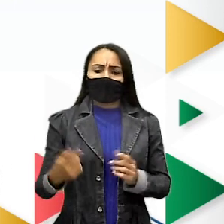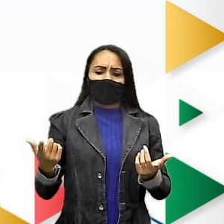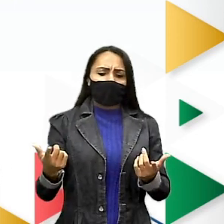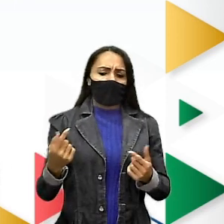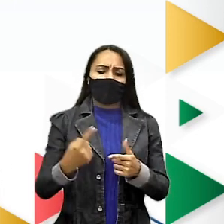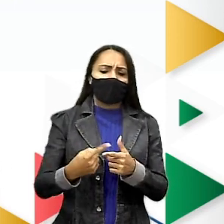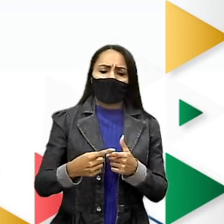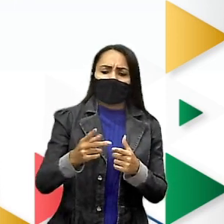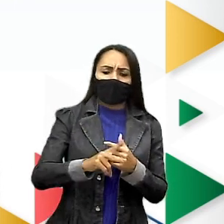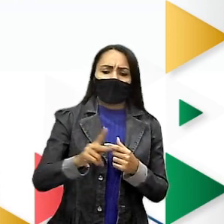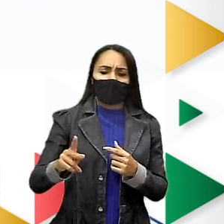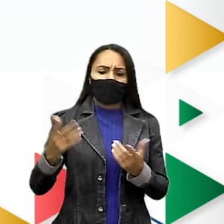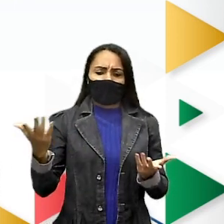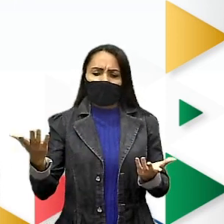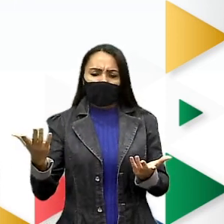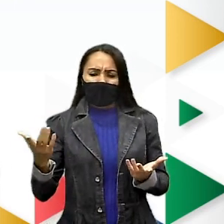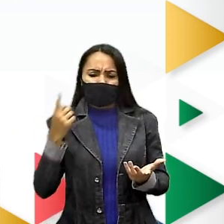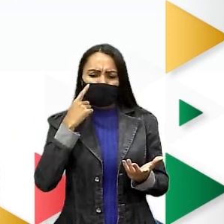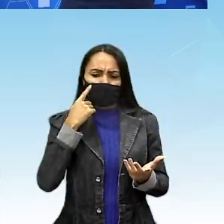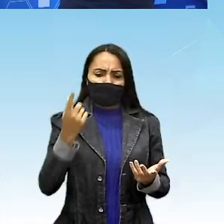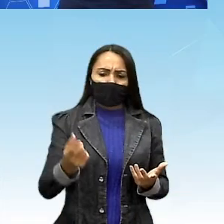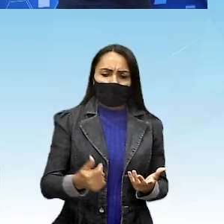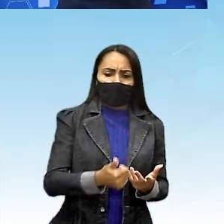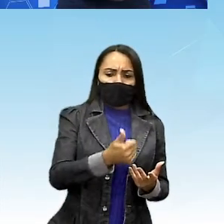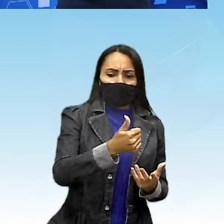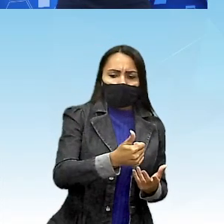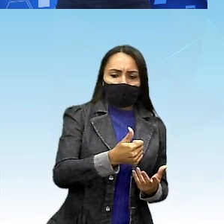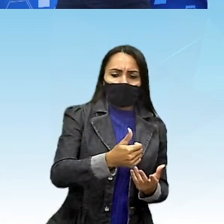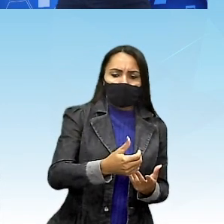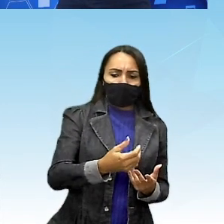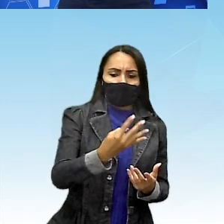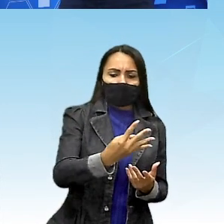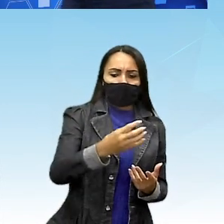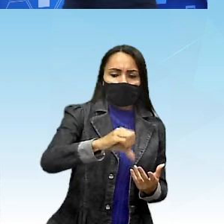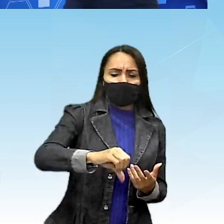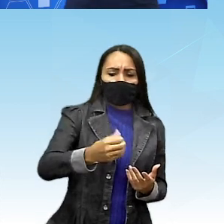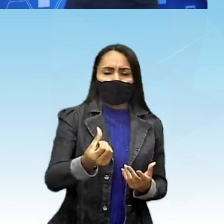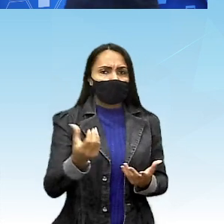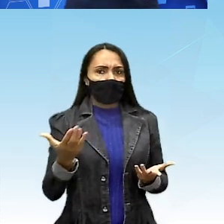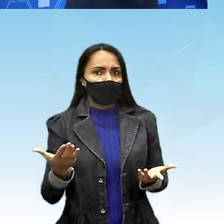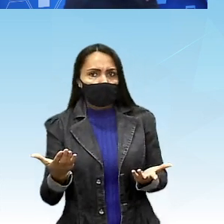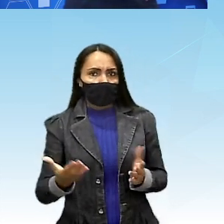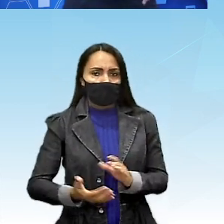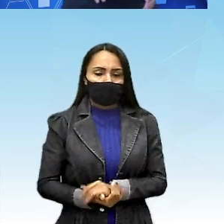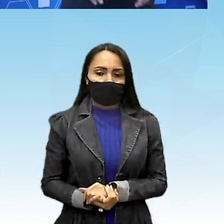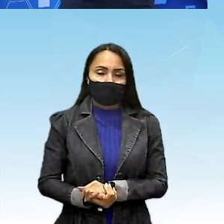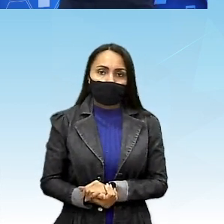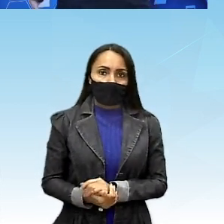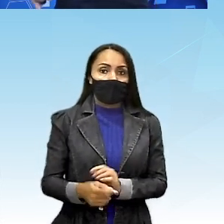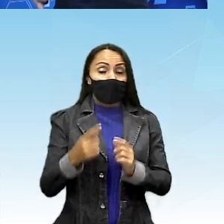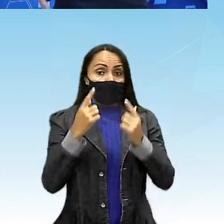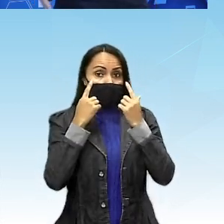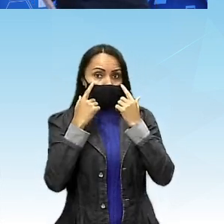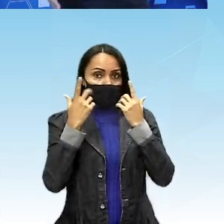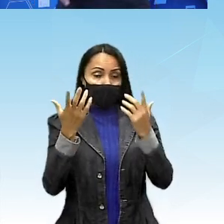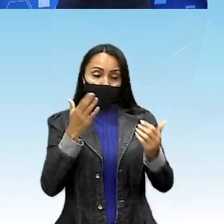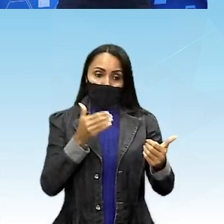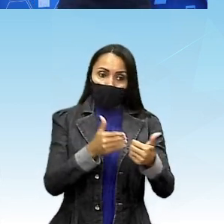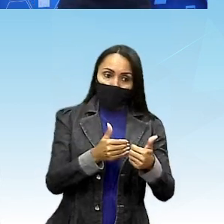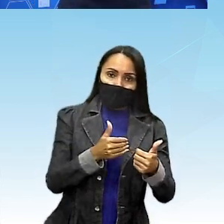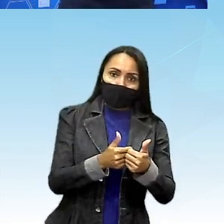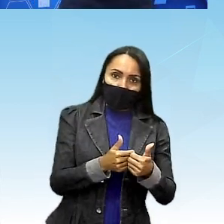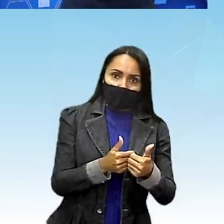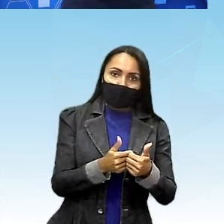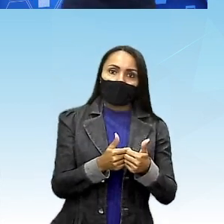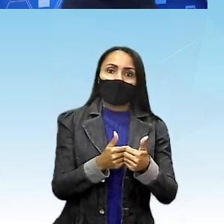1,496? Traz aqui, Manuel, para mim, por favor. Preste atenção. Essa medida já é aproximada. A gente está falando